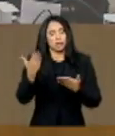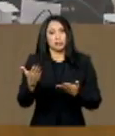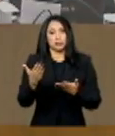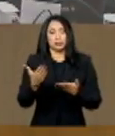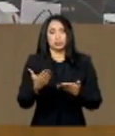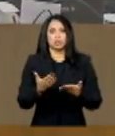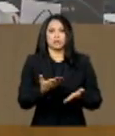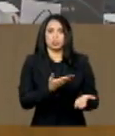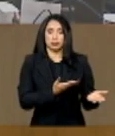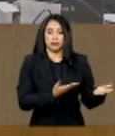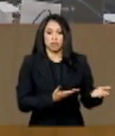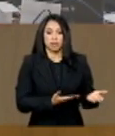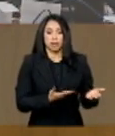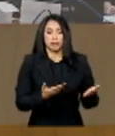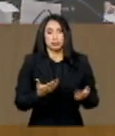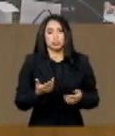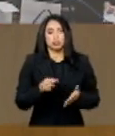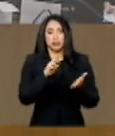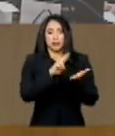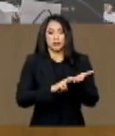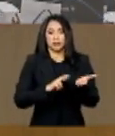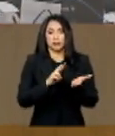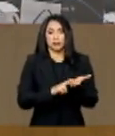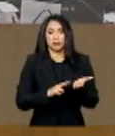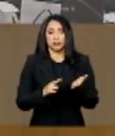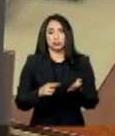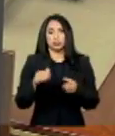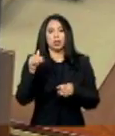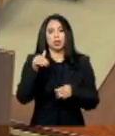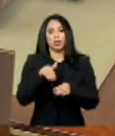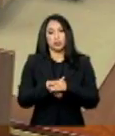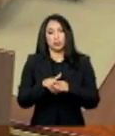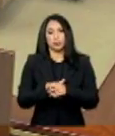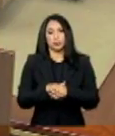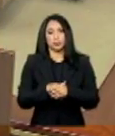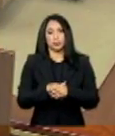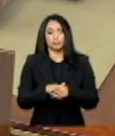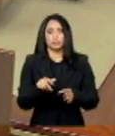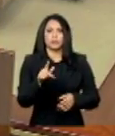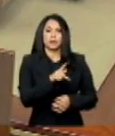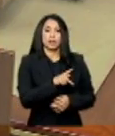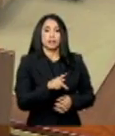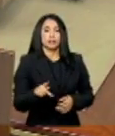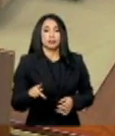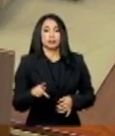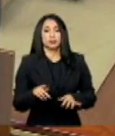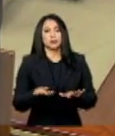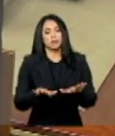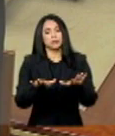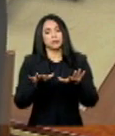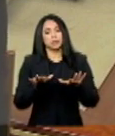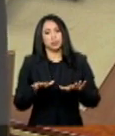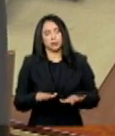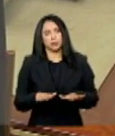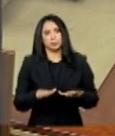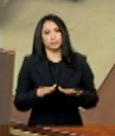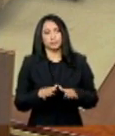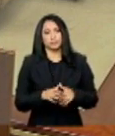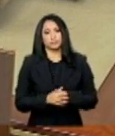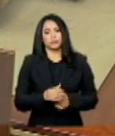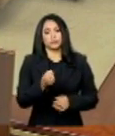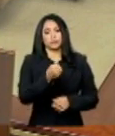brito e elevou a palavra o relator para o presidente agora já com isso luxa planta do ministério público